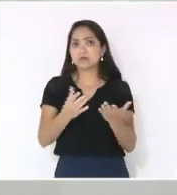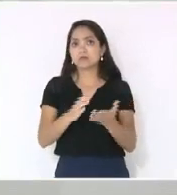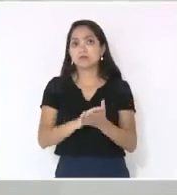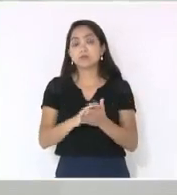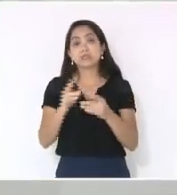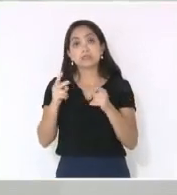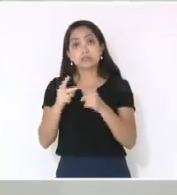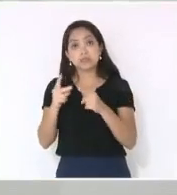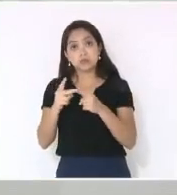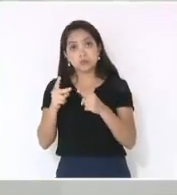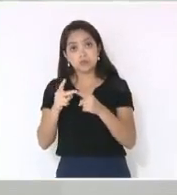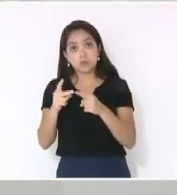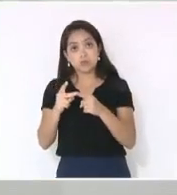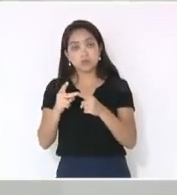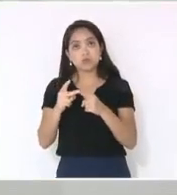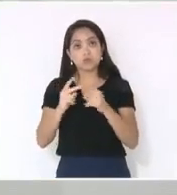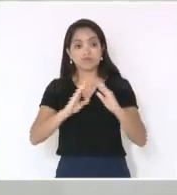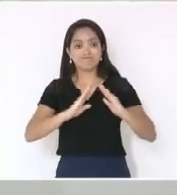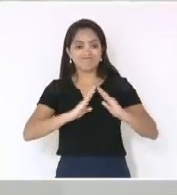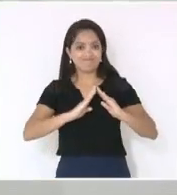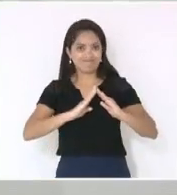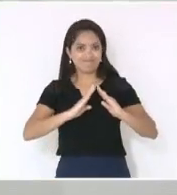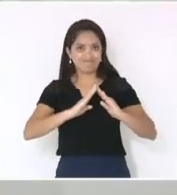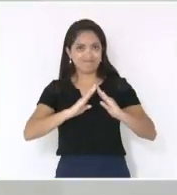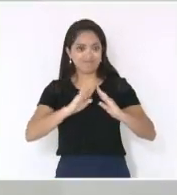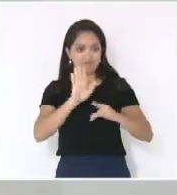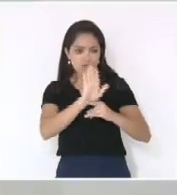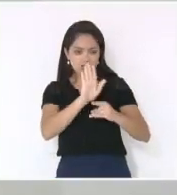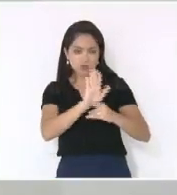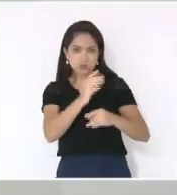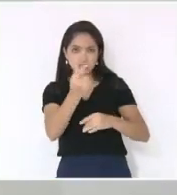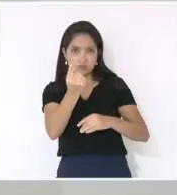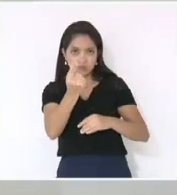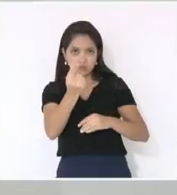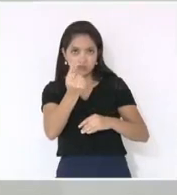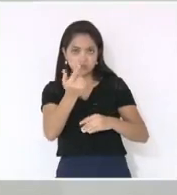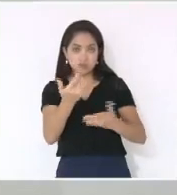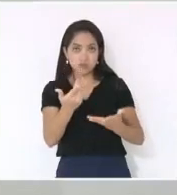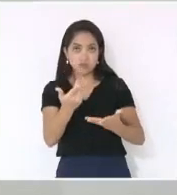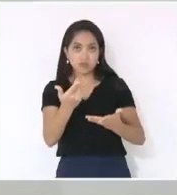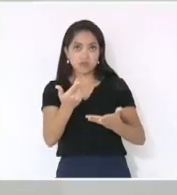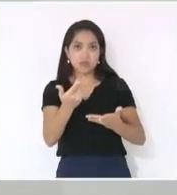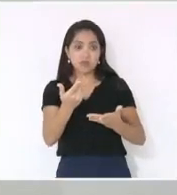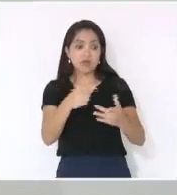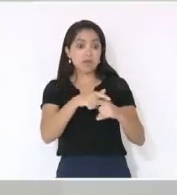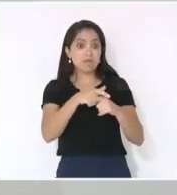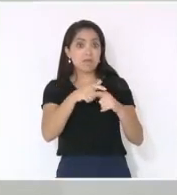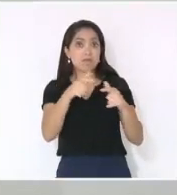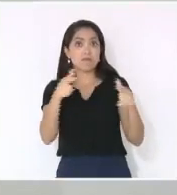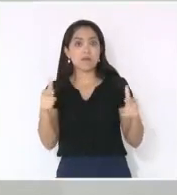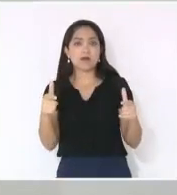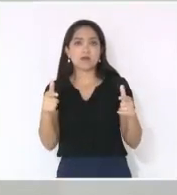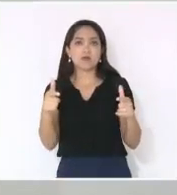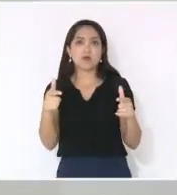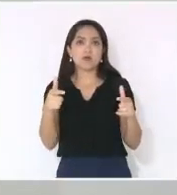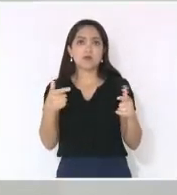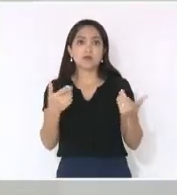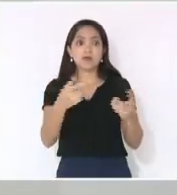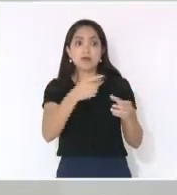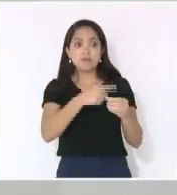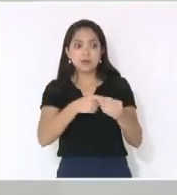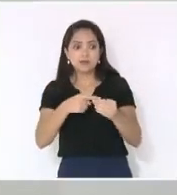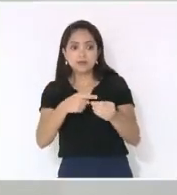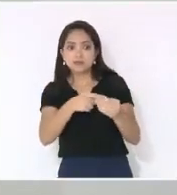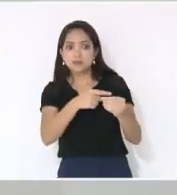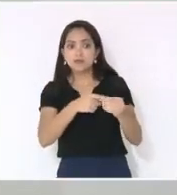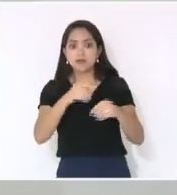o subsídio do programa Minha Casa e Minha Vida, deputado Ismael, é muito maior para os municípios que são